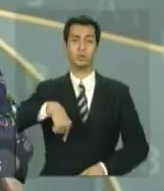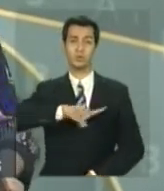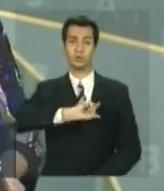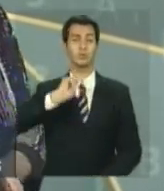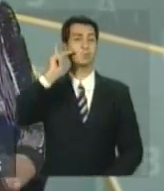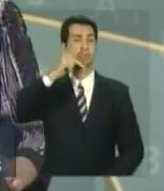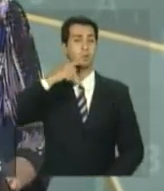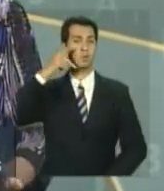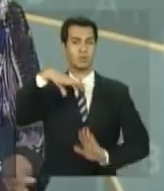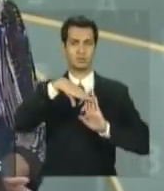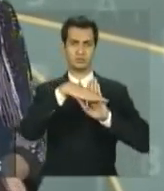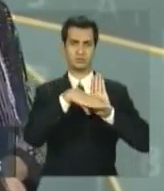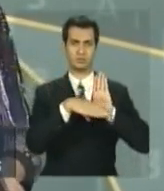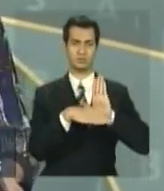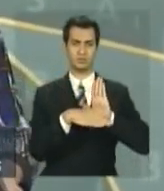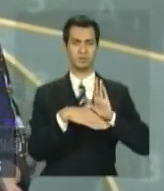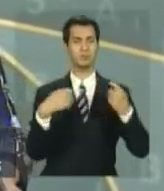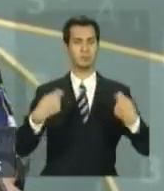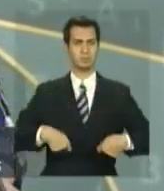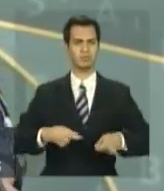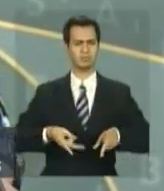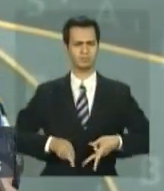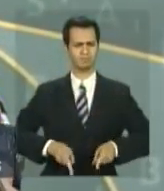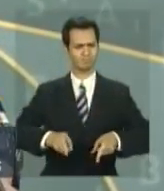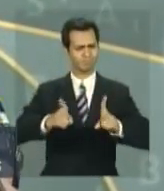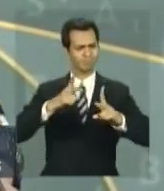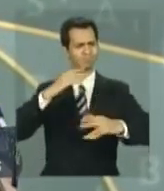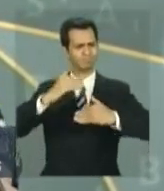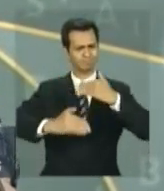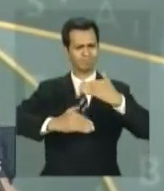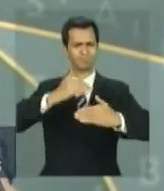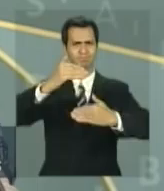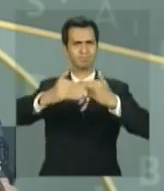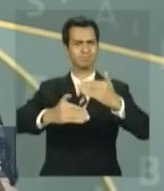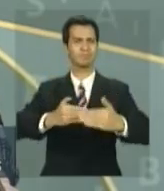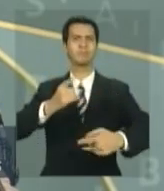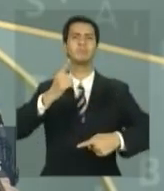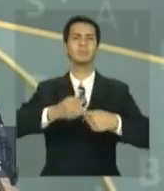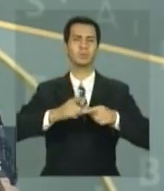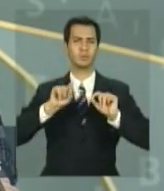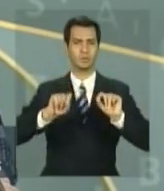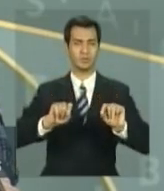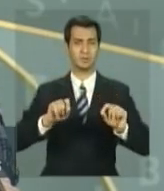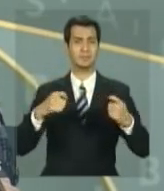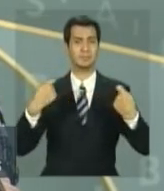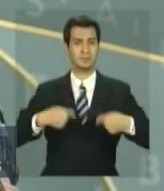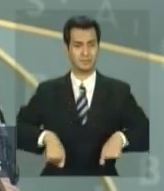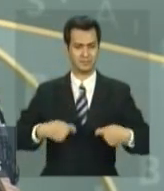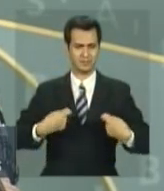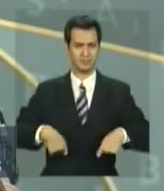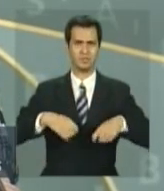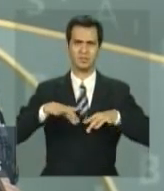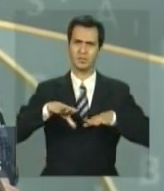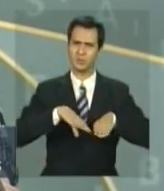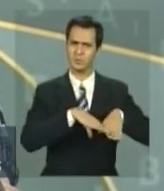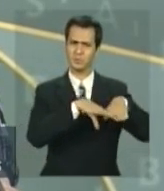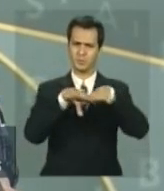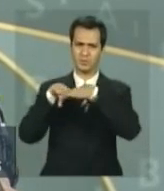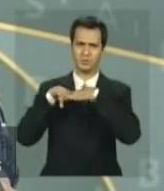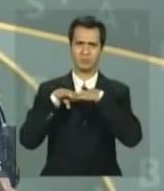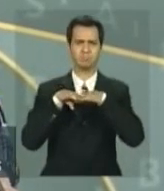vão ter de sempre avançar no sentido de garantir essa